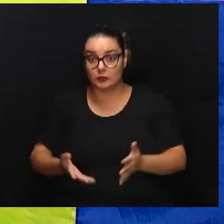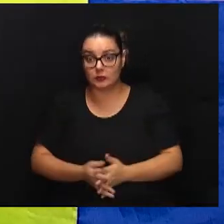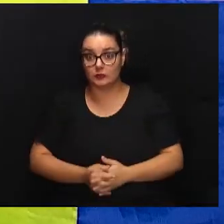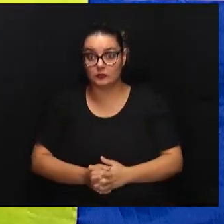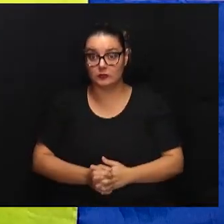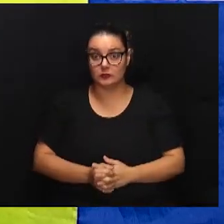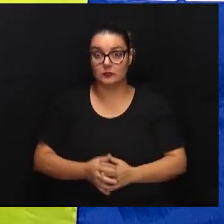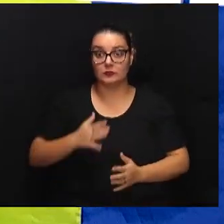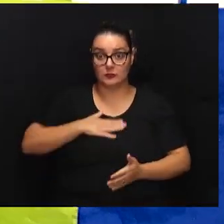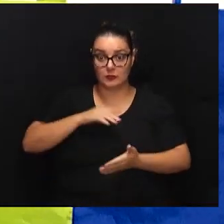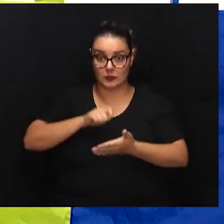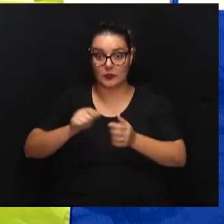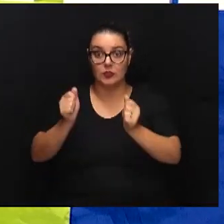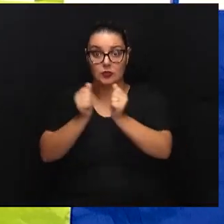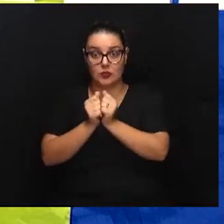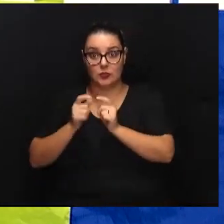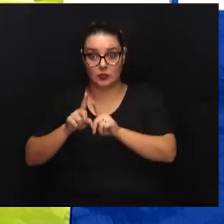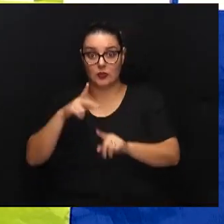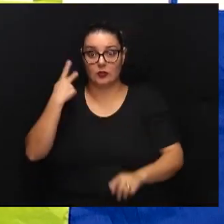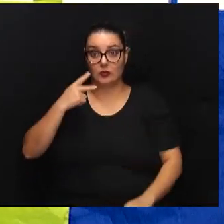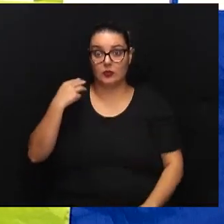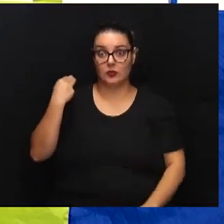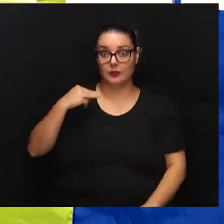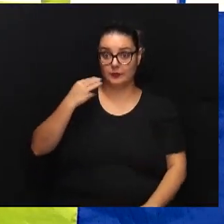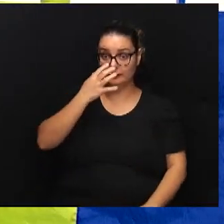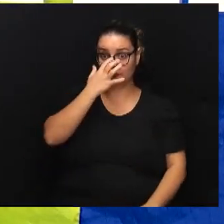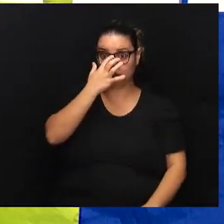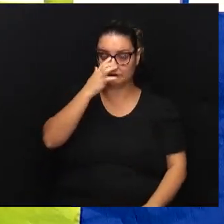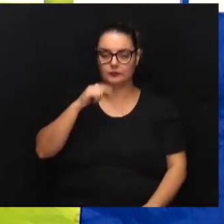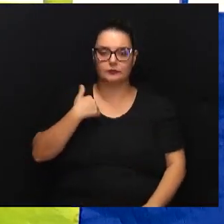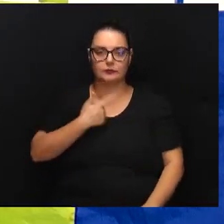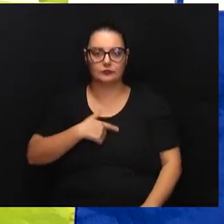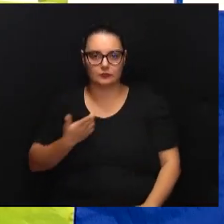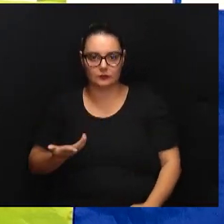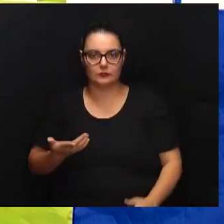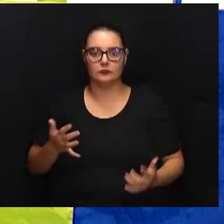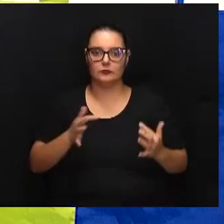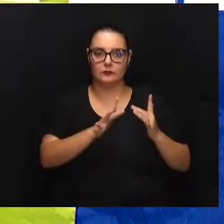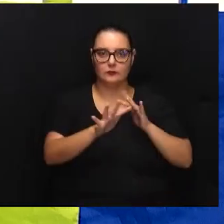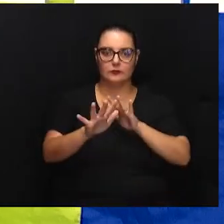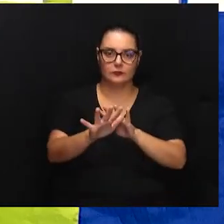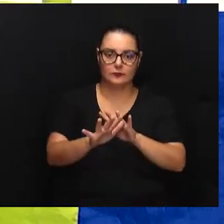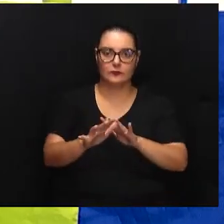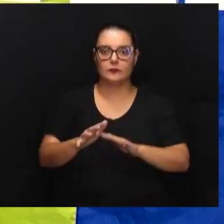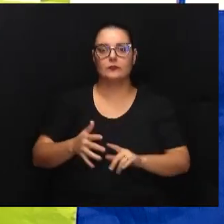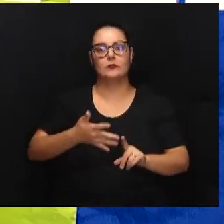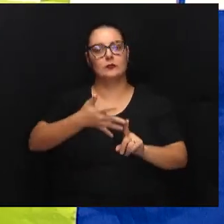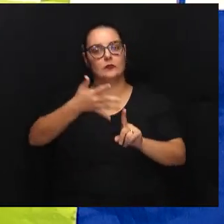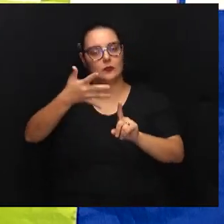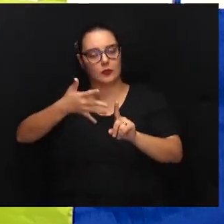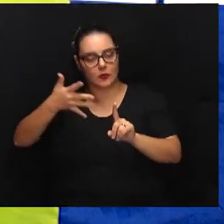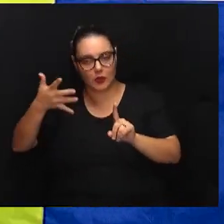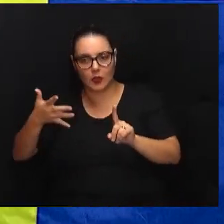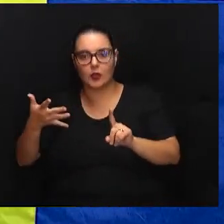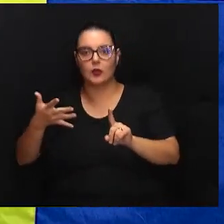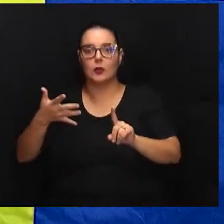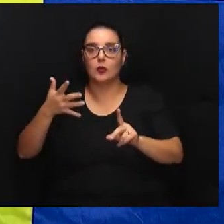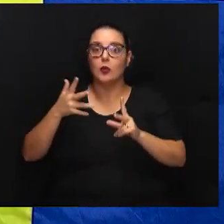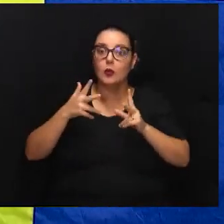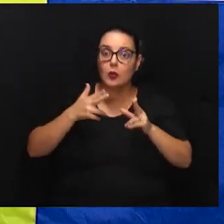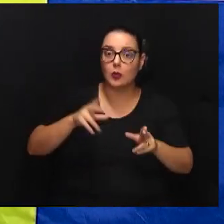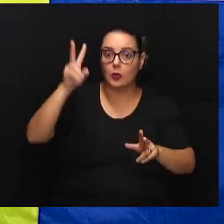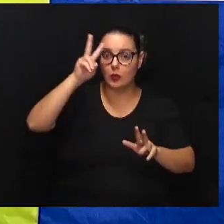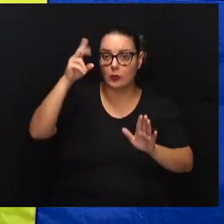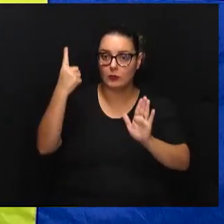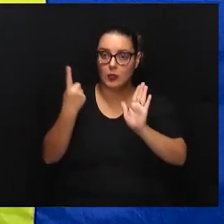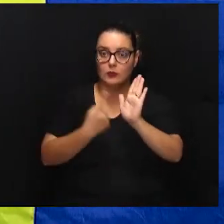Mariana Conte, para que a gente torne a parada LGBTQIAPN+, como patrimônio cultural imaterial